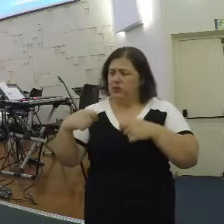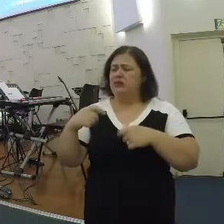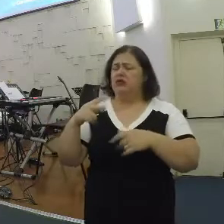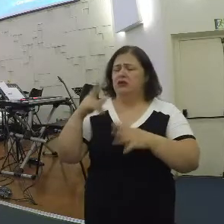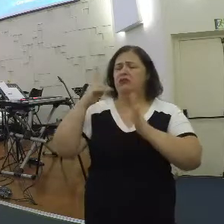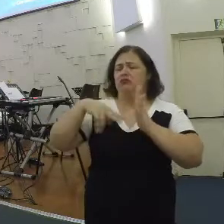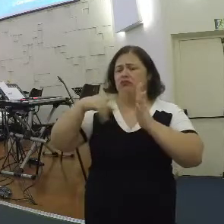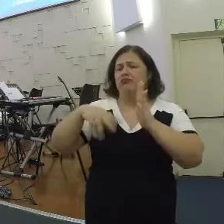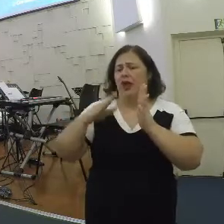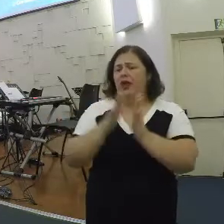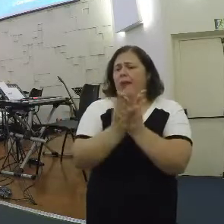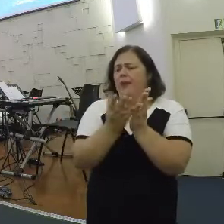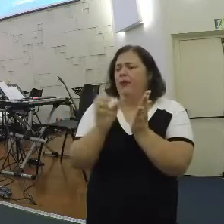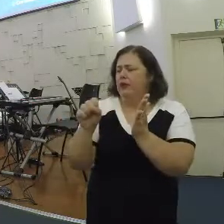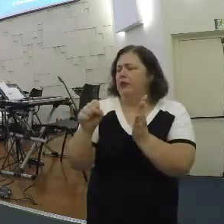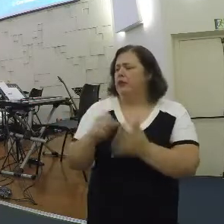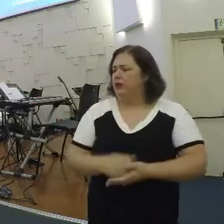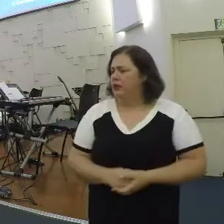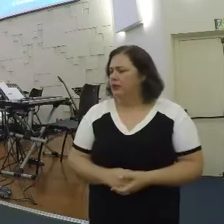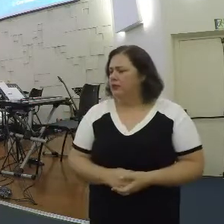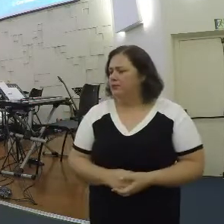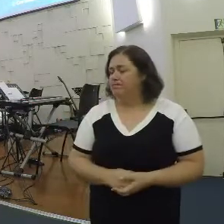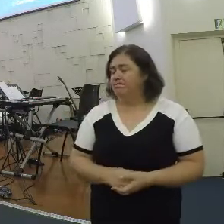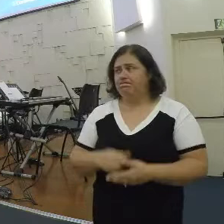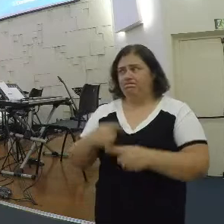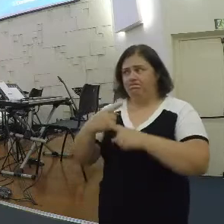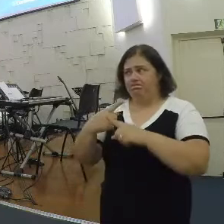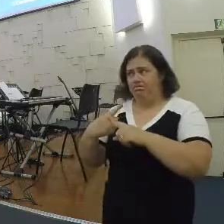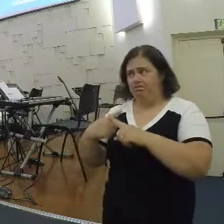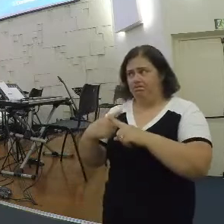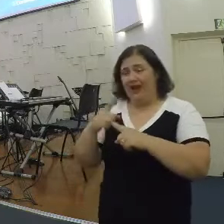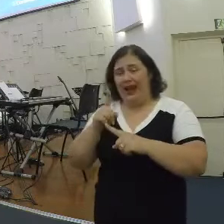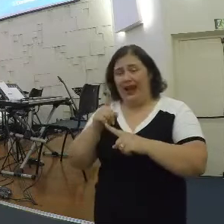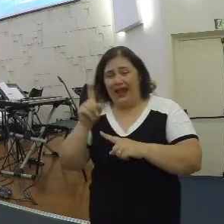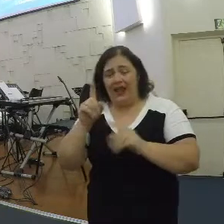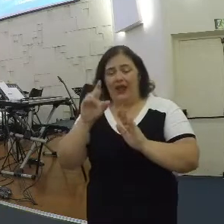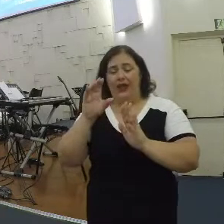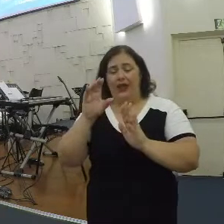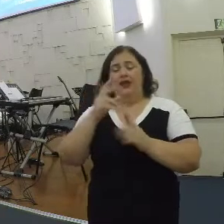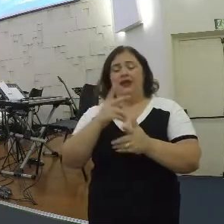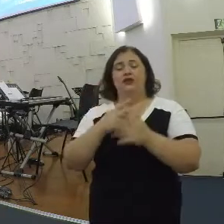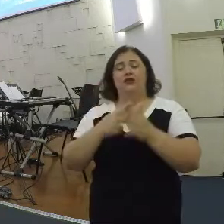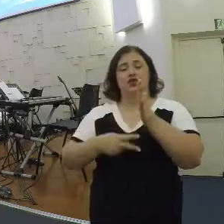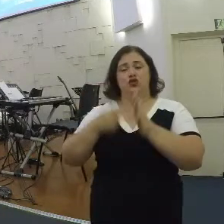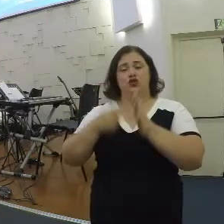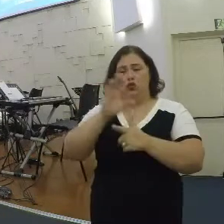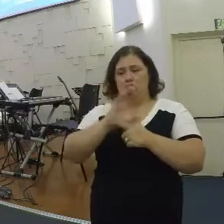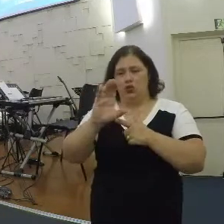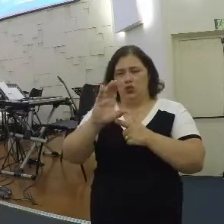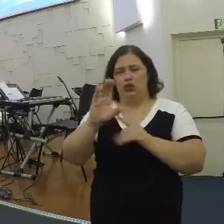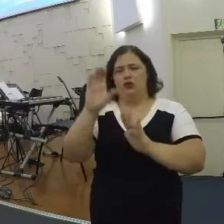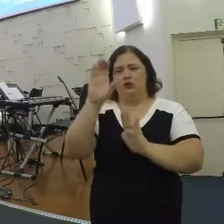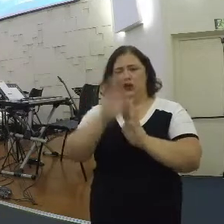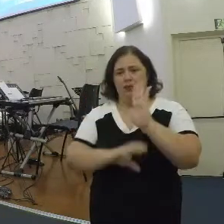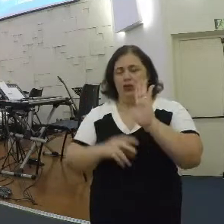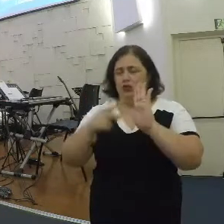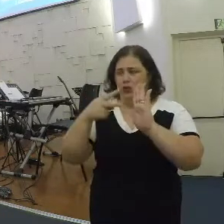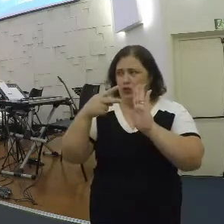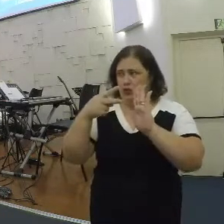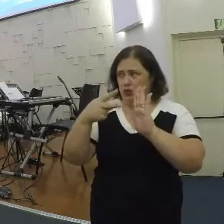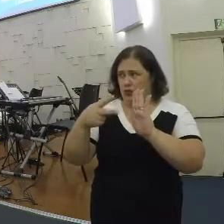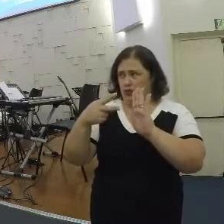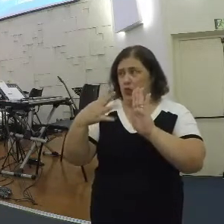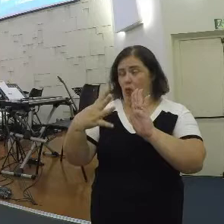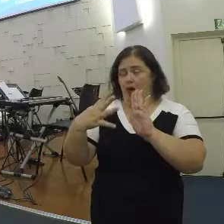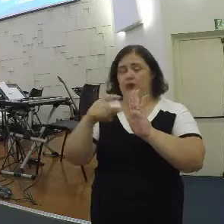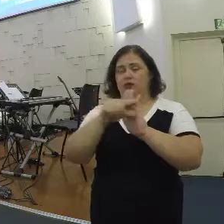ainda está encoberto, é para os que se perdem que está encoberto, nos quais o Deus deste século cegou o